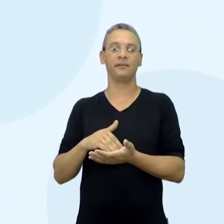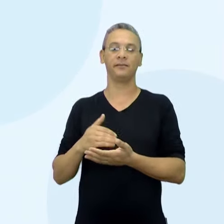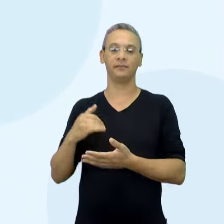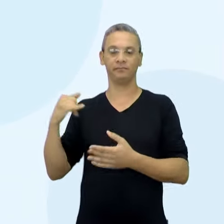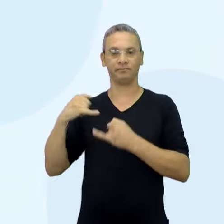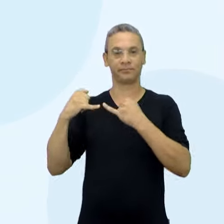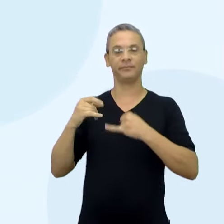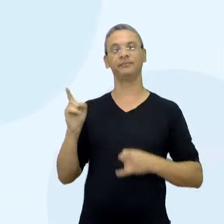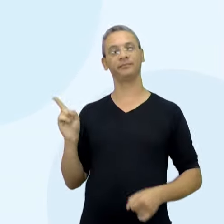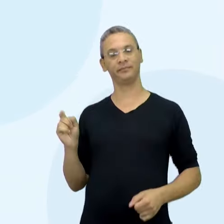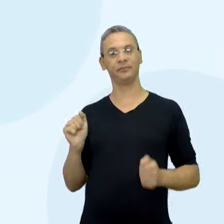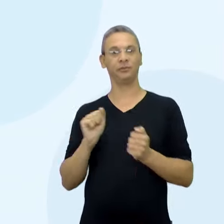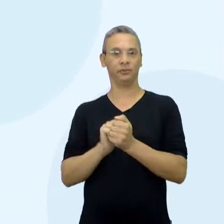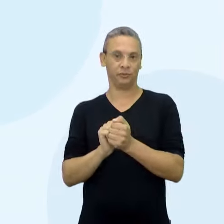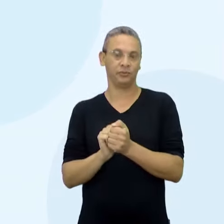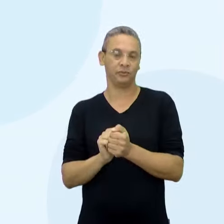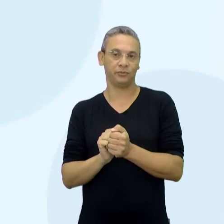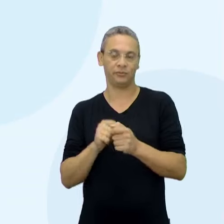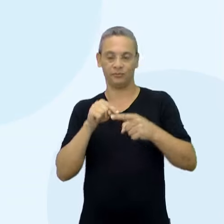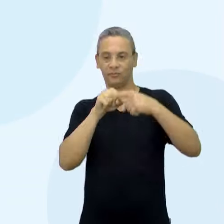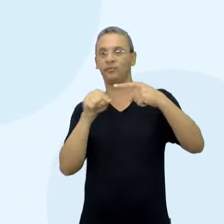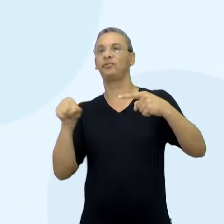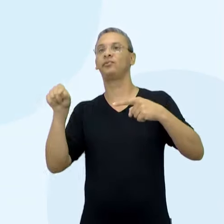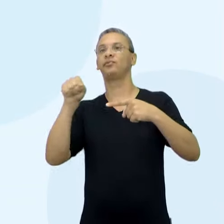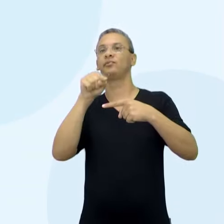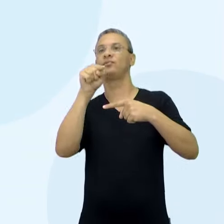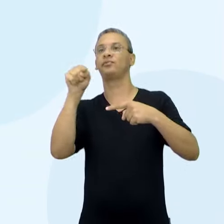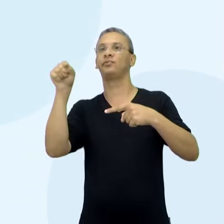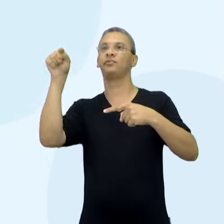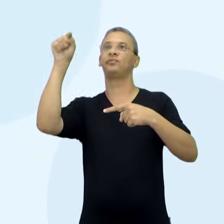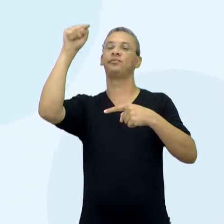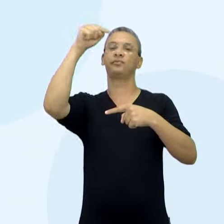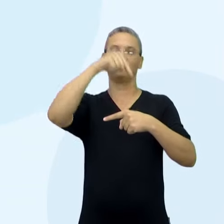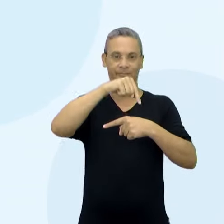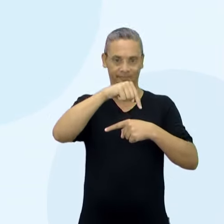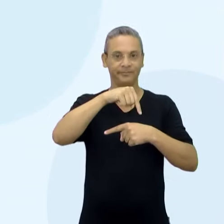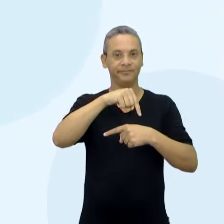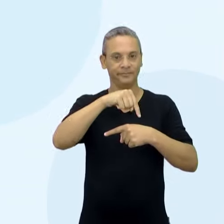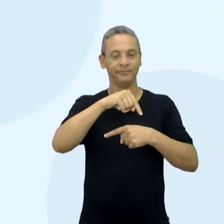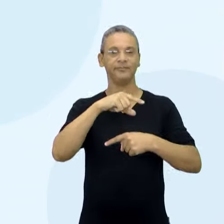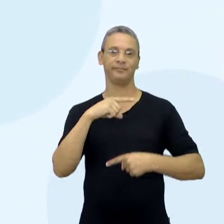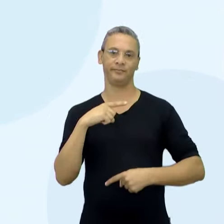vai sair ali, percorrida então por uma